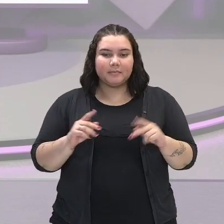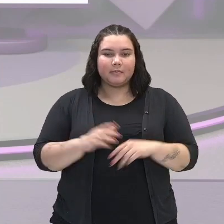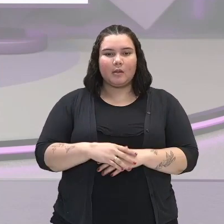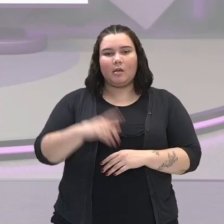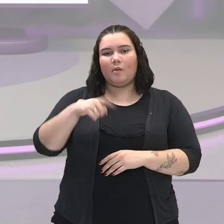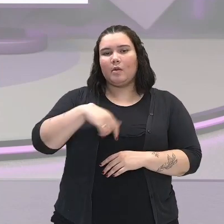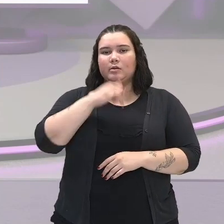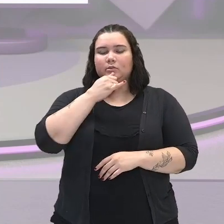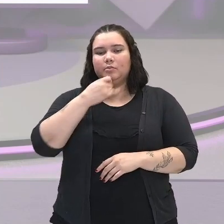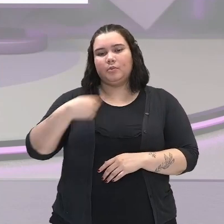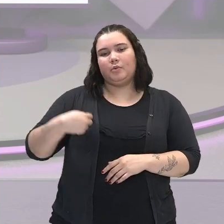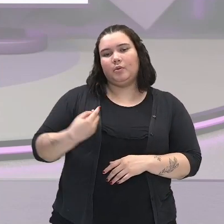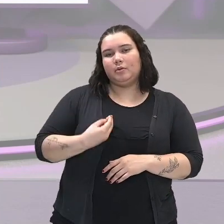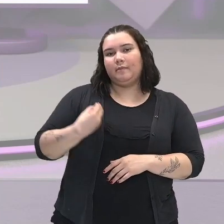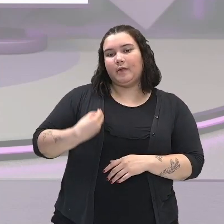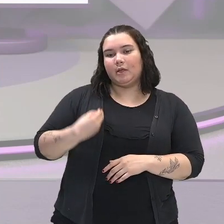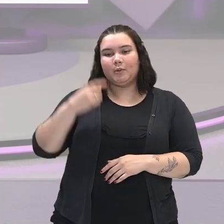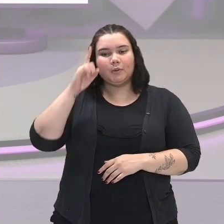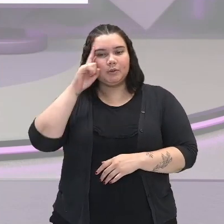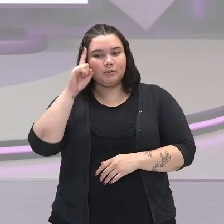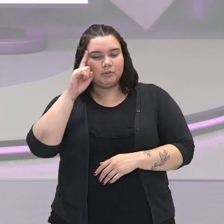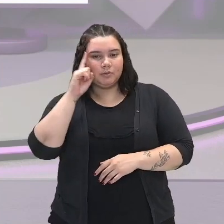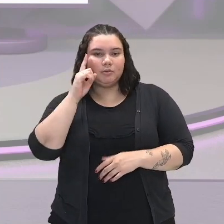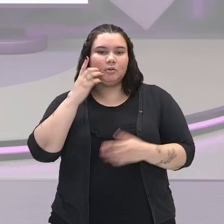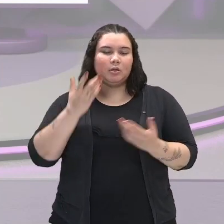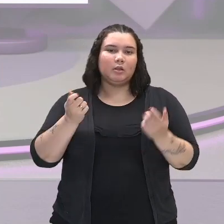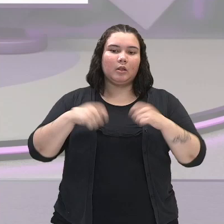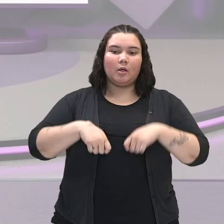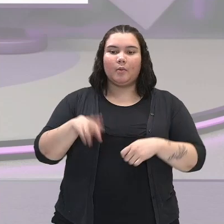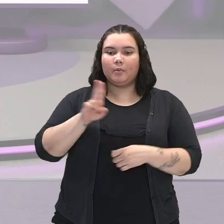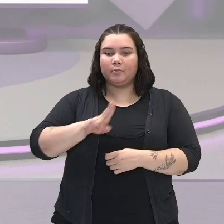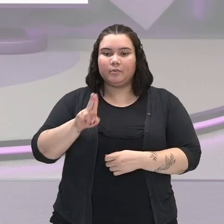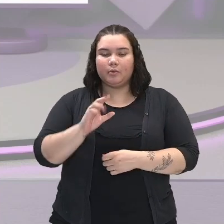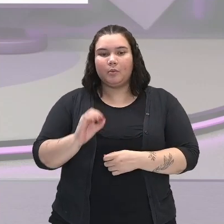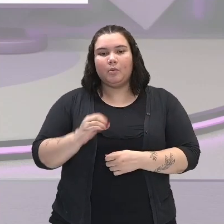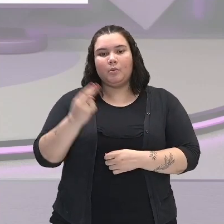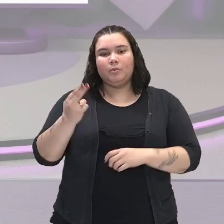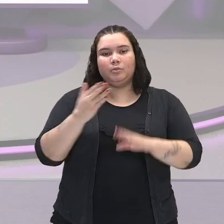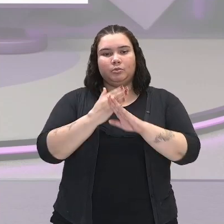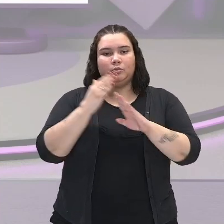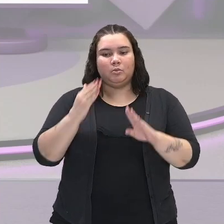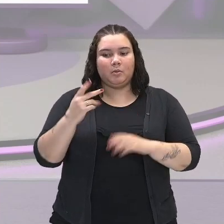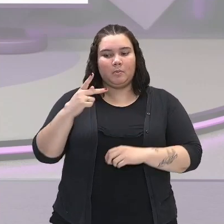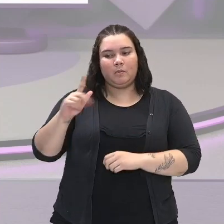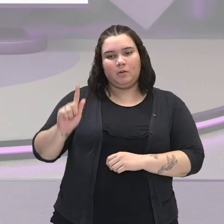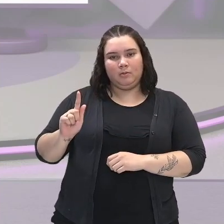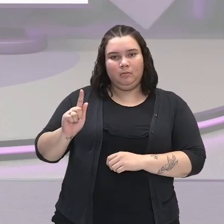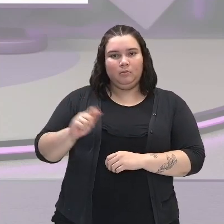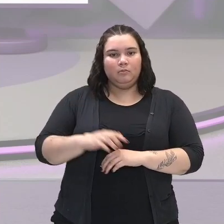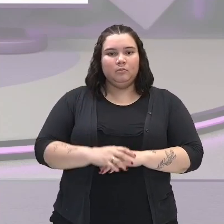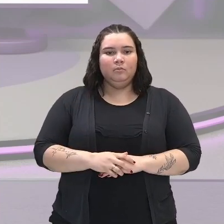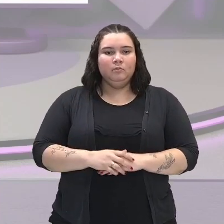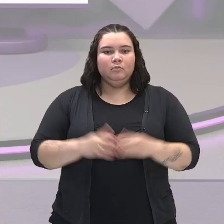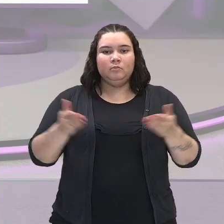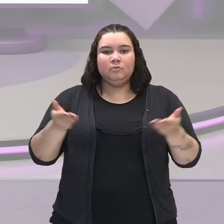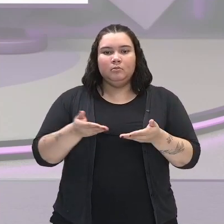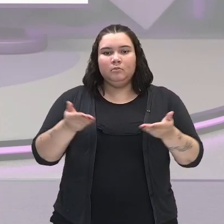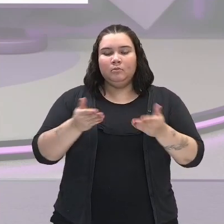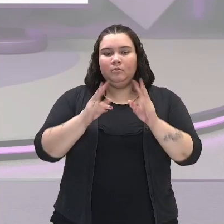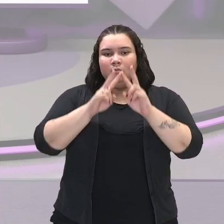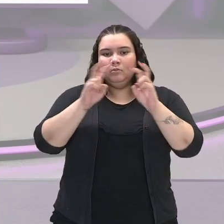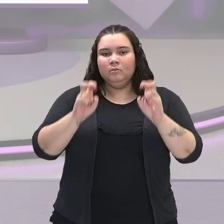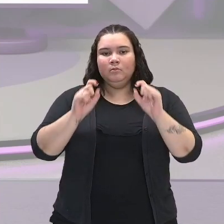nosso dia a dia de como a gente pode utilizar ou encontrar a progressão geométrica. Tá? Agora a gente vai falar sobre o